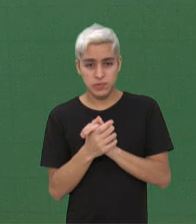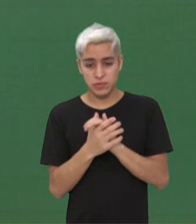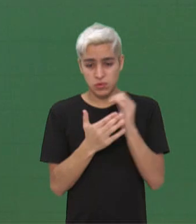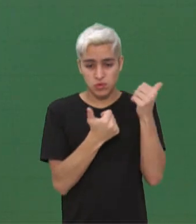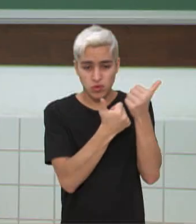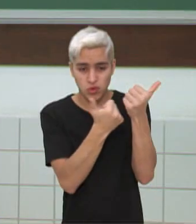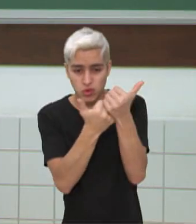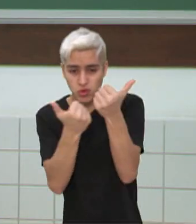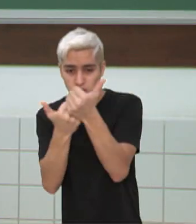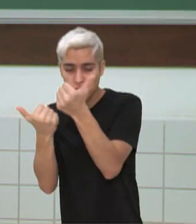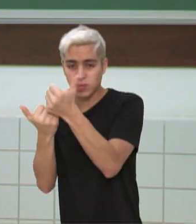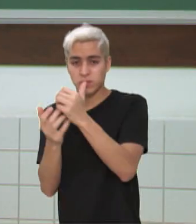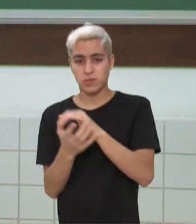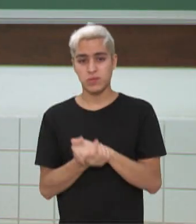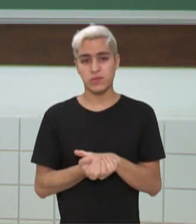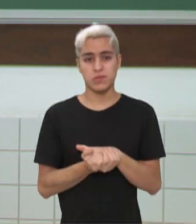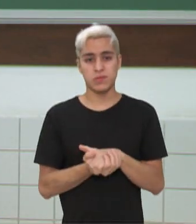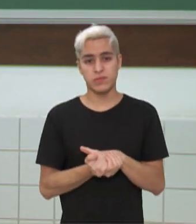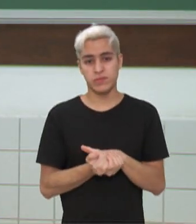Substituindo,